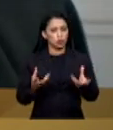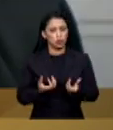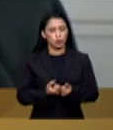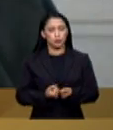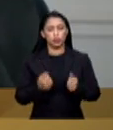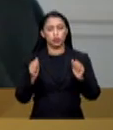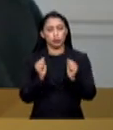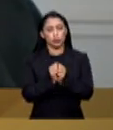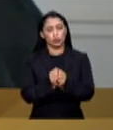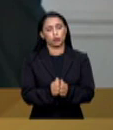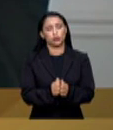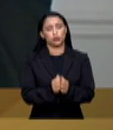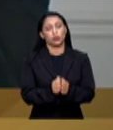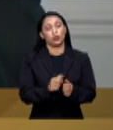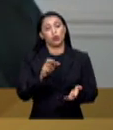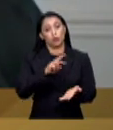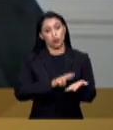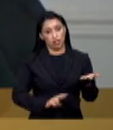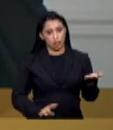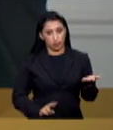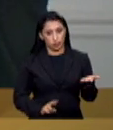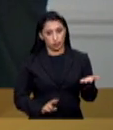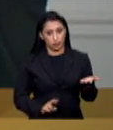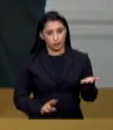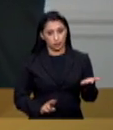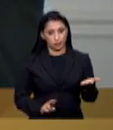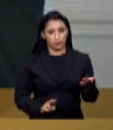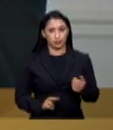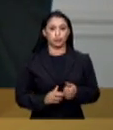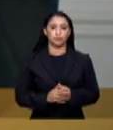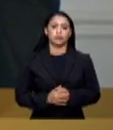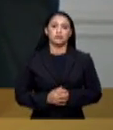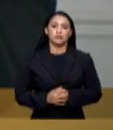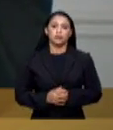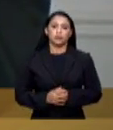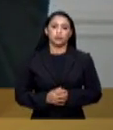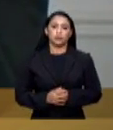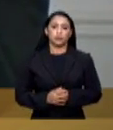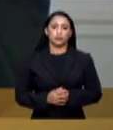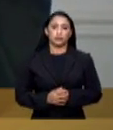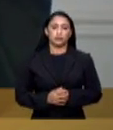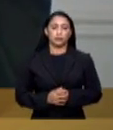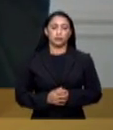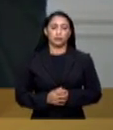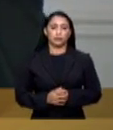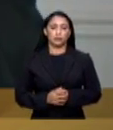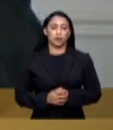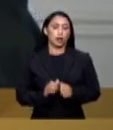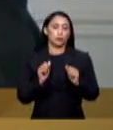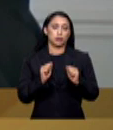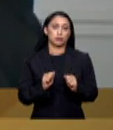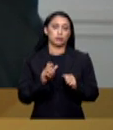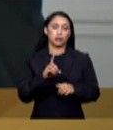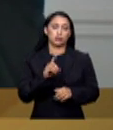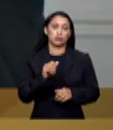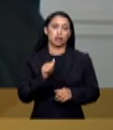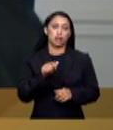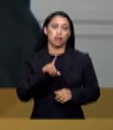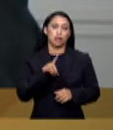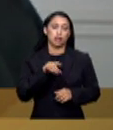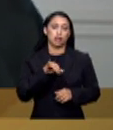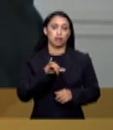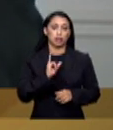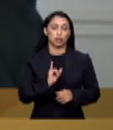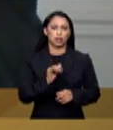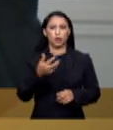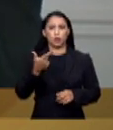relator. Não me parece aqui que possa ser afastada a possibilidade de ação direta de inconstitucionalidade,